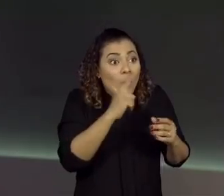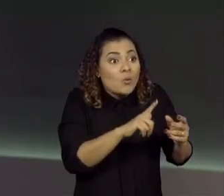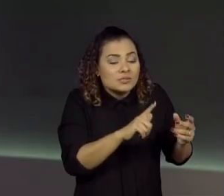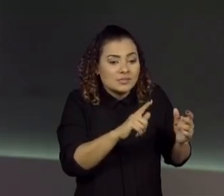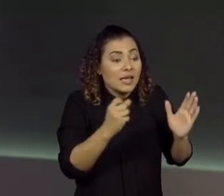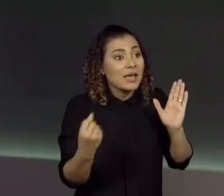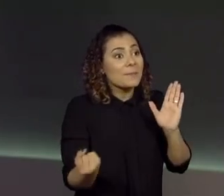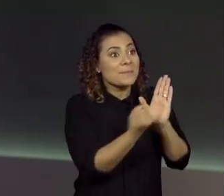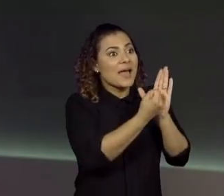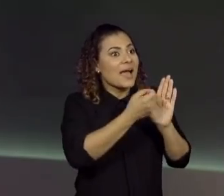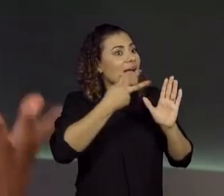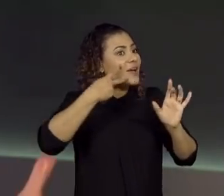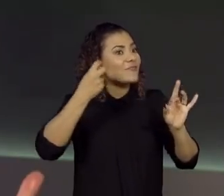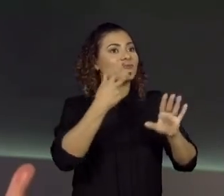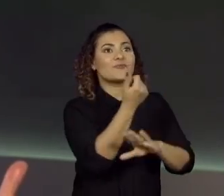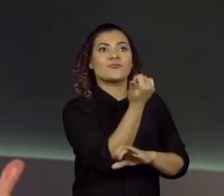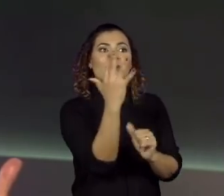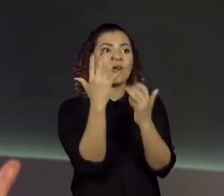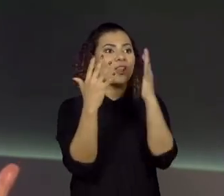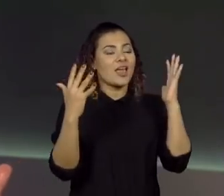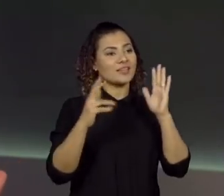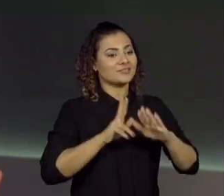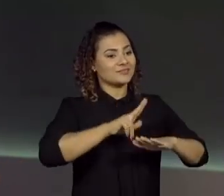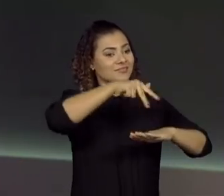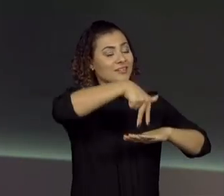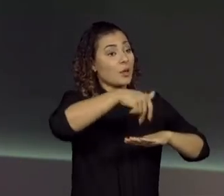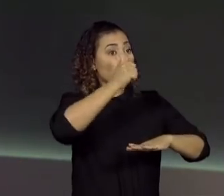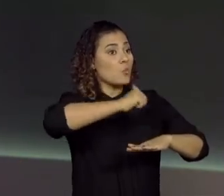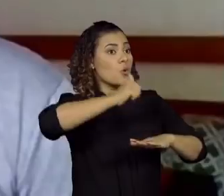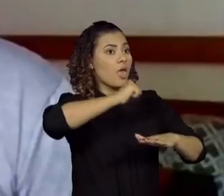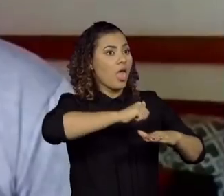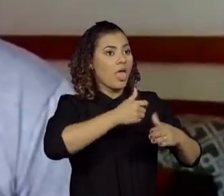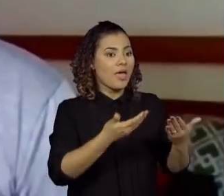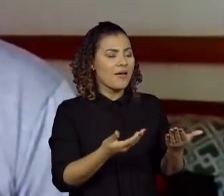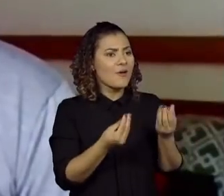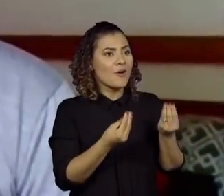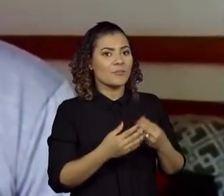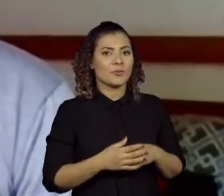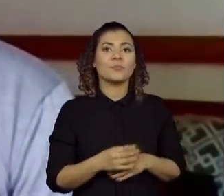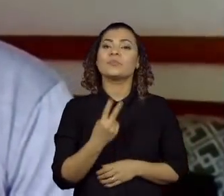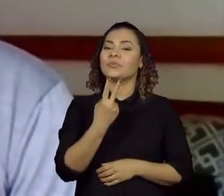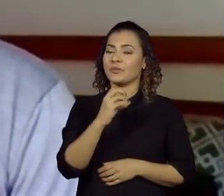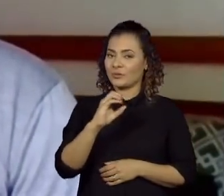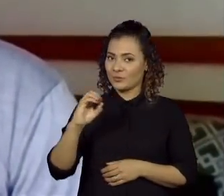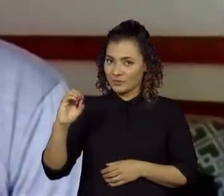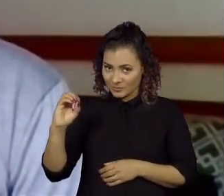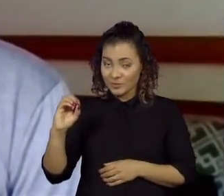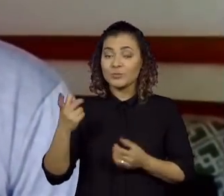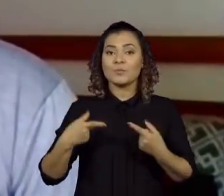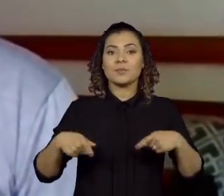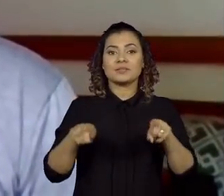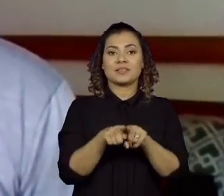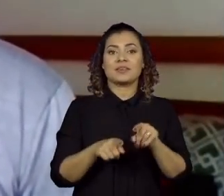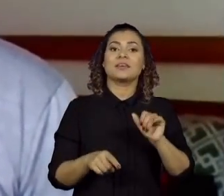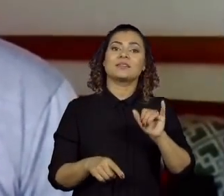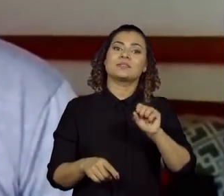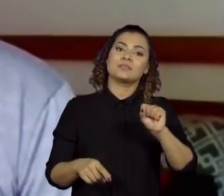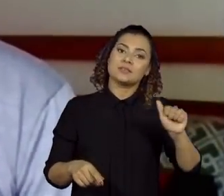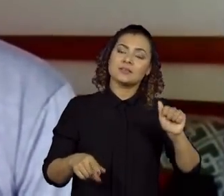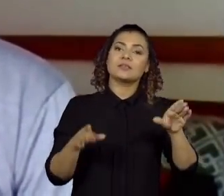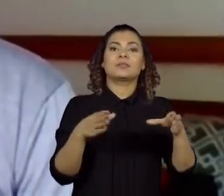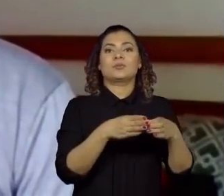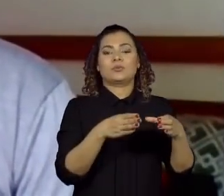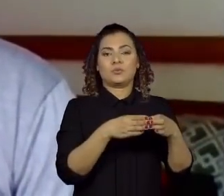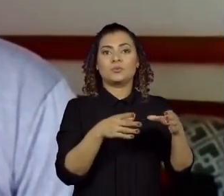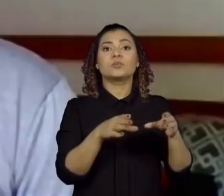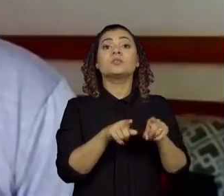da floresta e ainda por cima com o protagonismo das mulheres, né? No ano 2000, em parceria com ISA, nós tínhamos lançado